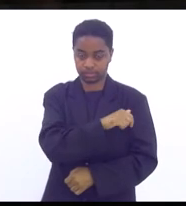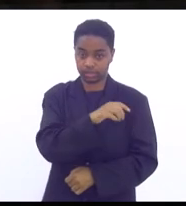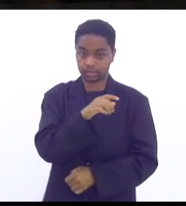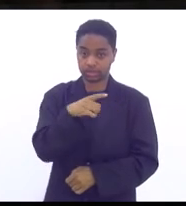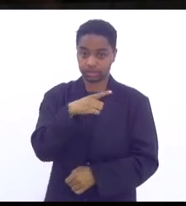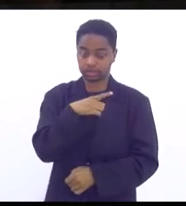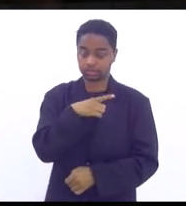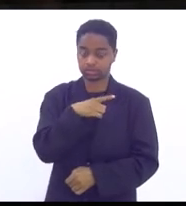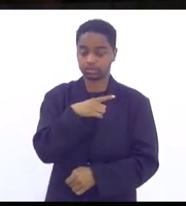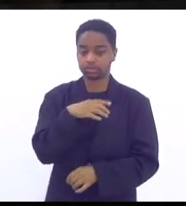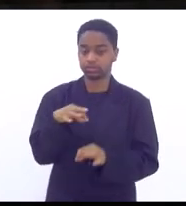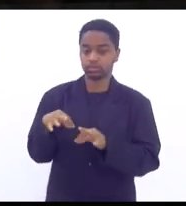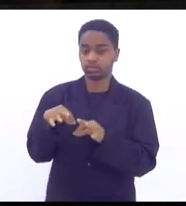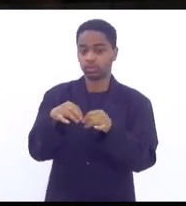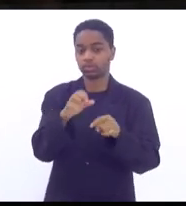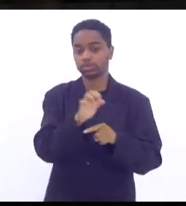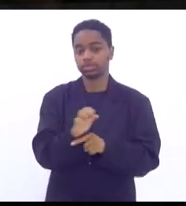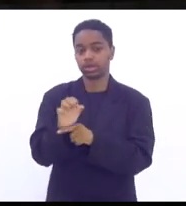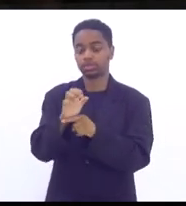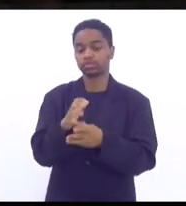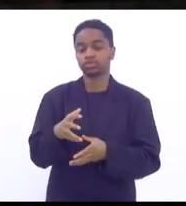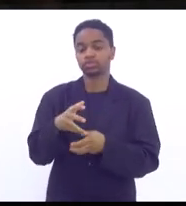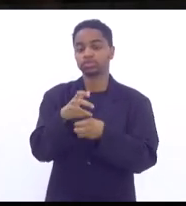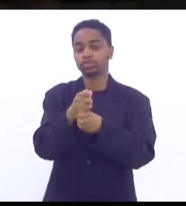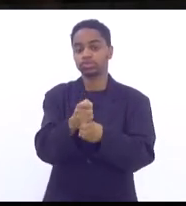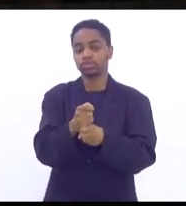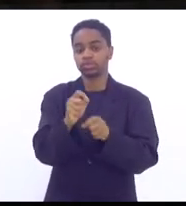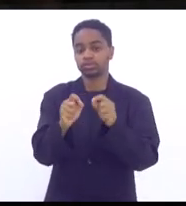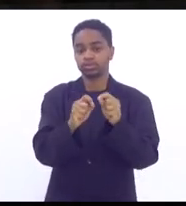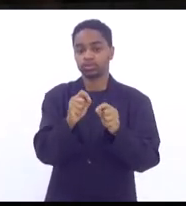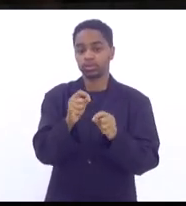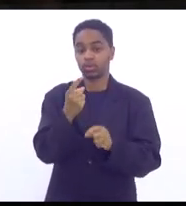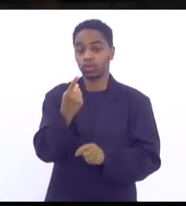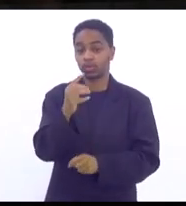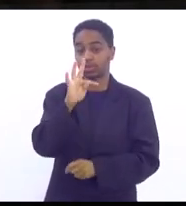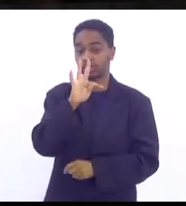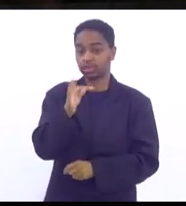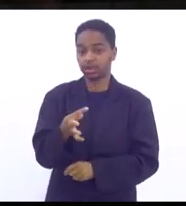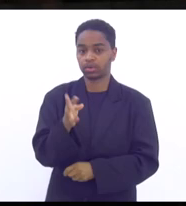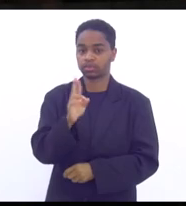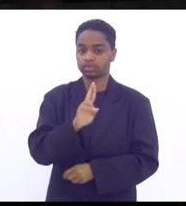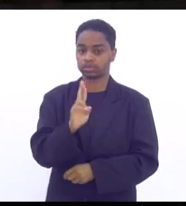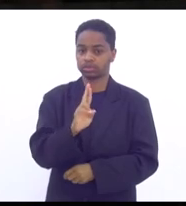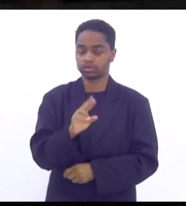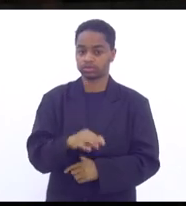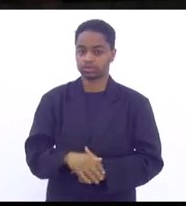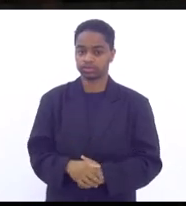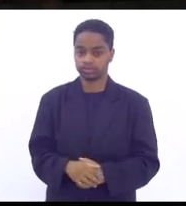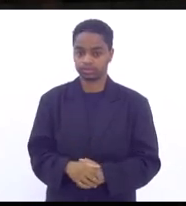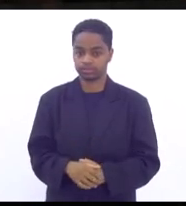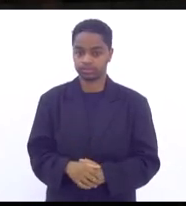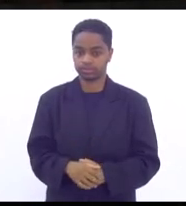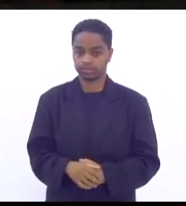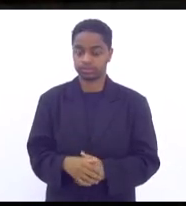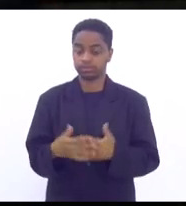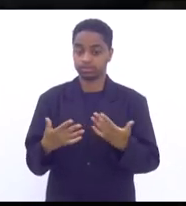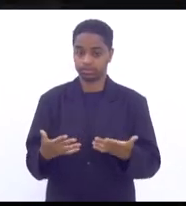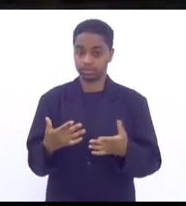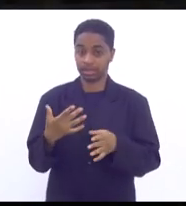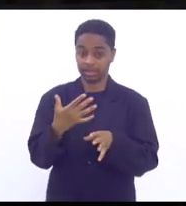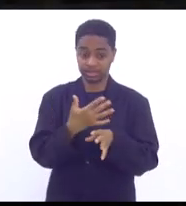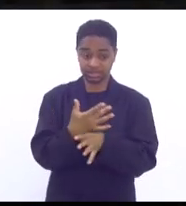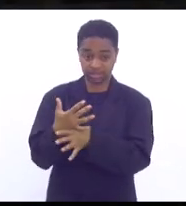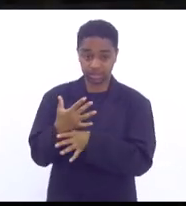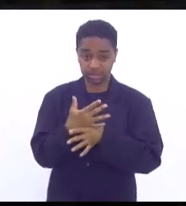27 estados, monta em 1 trilhão de reais, e as dos municípios